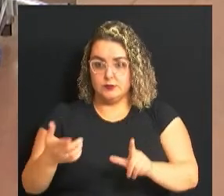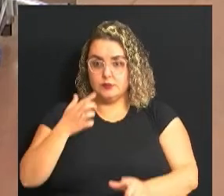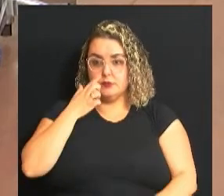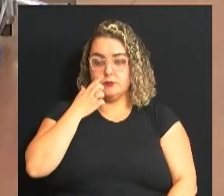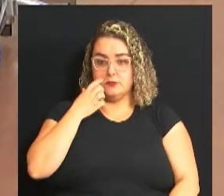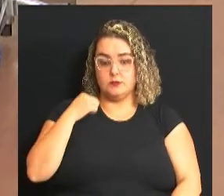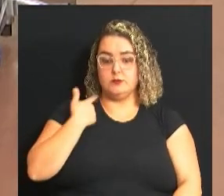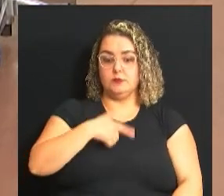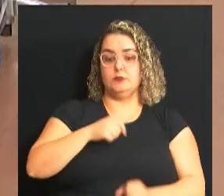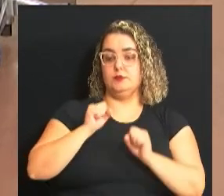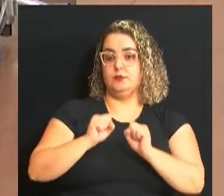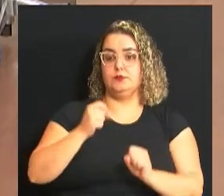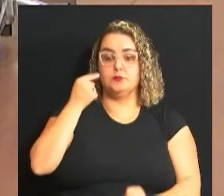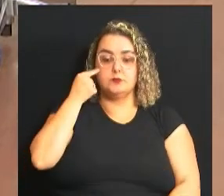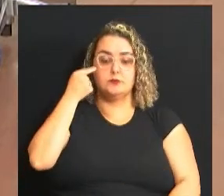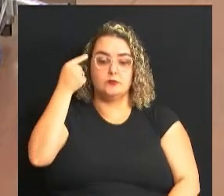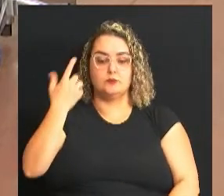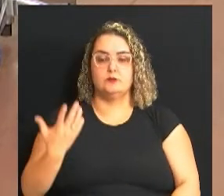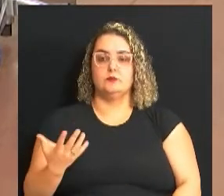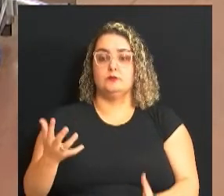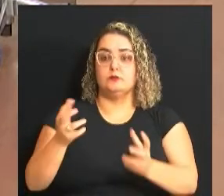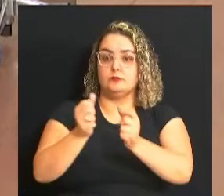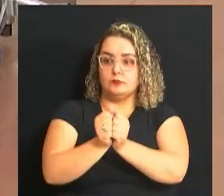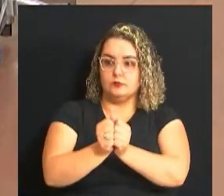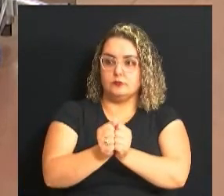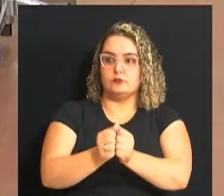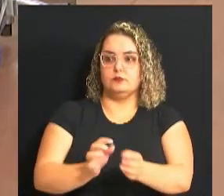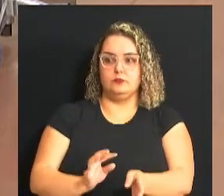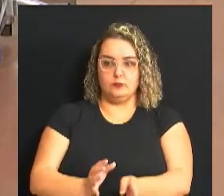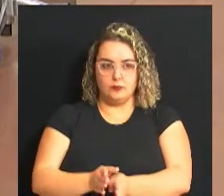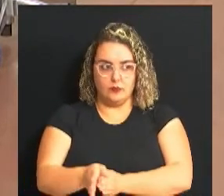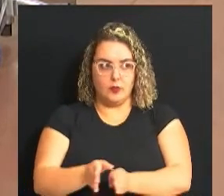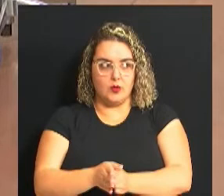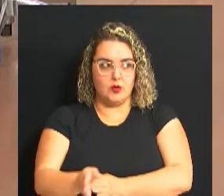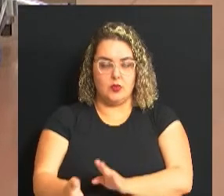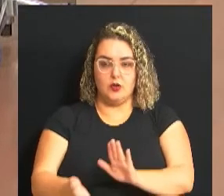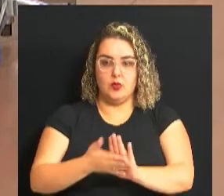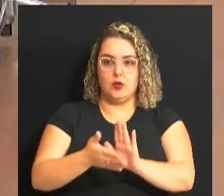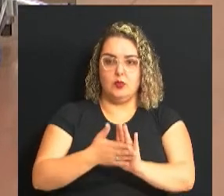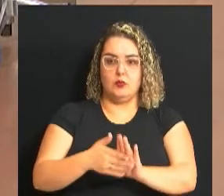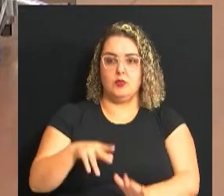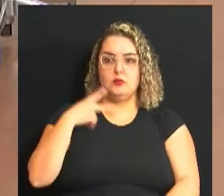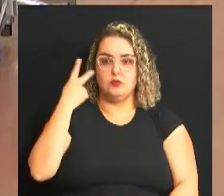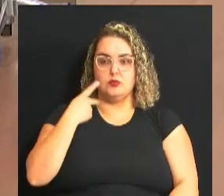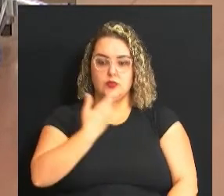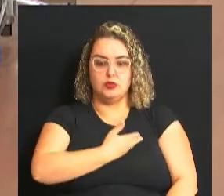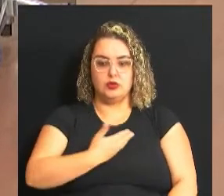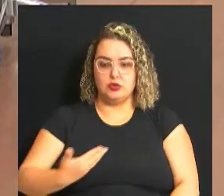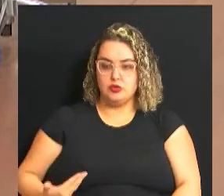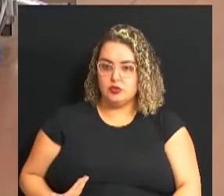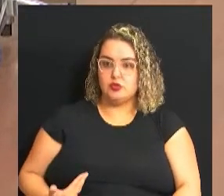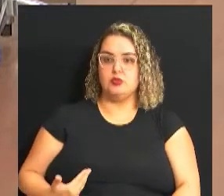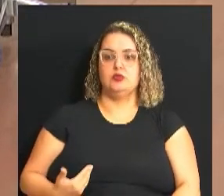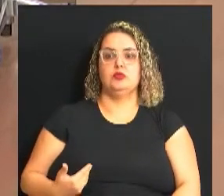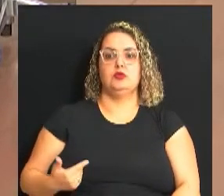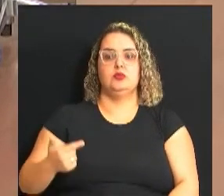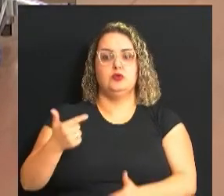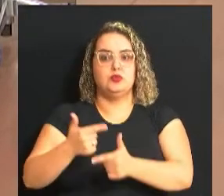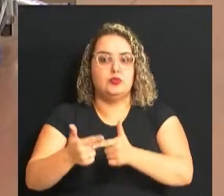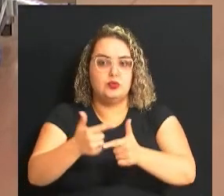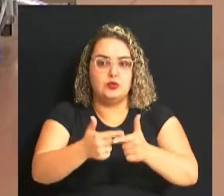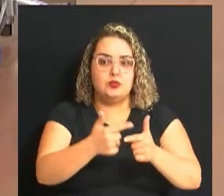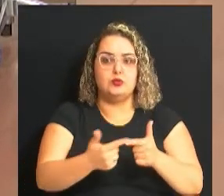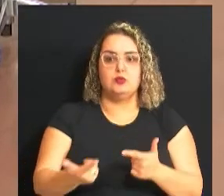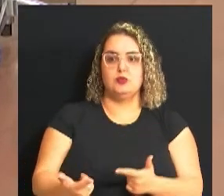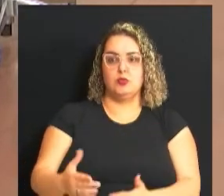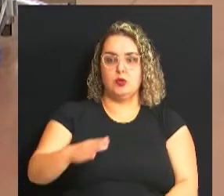gente possa pensar, em conjunto com os conselhos, a proposição de políticas públicas, as lacunas, o que o